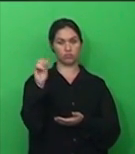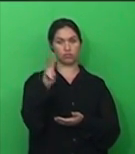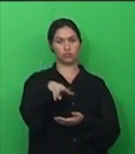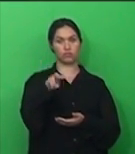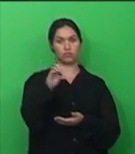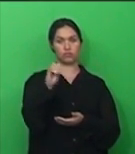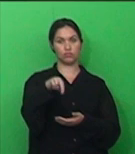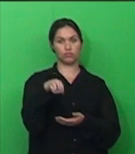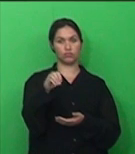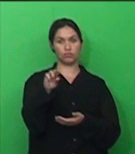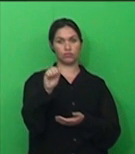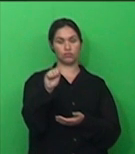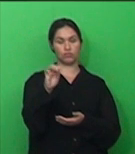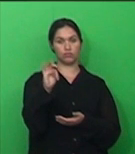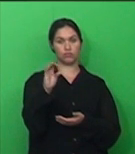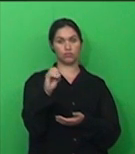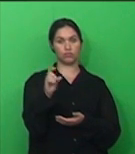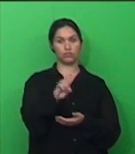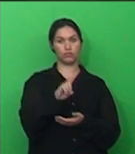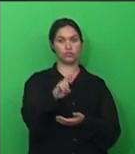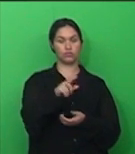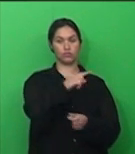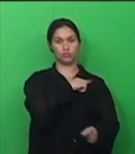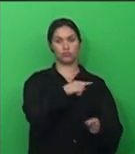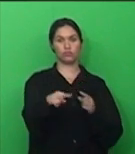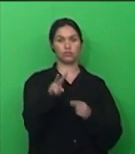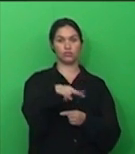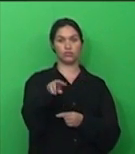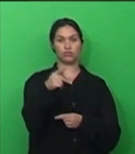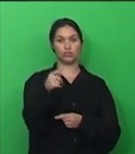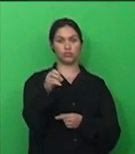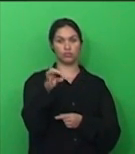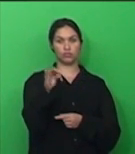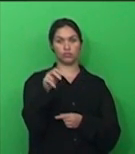contra o veto. Vereador Aldinei Potelec.